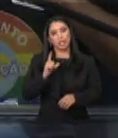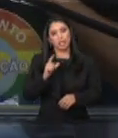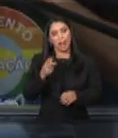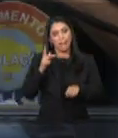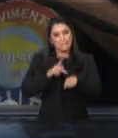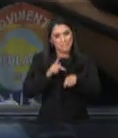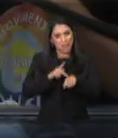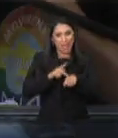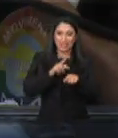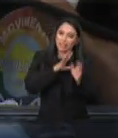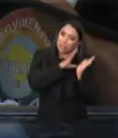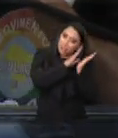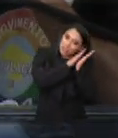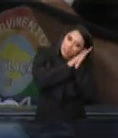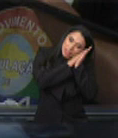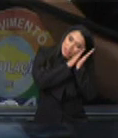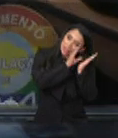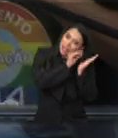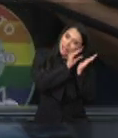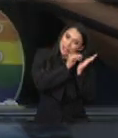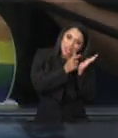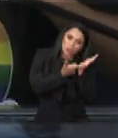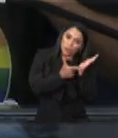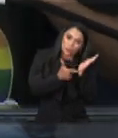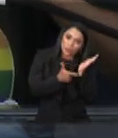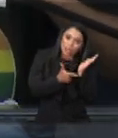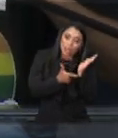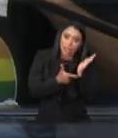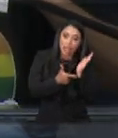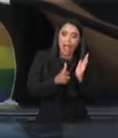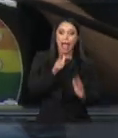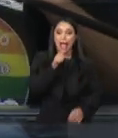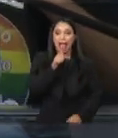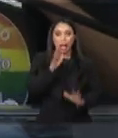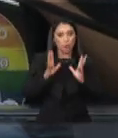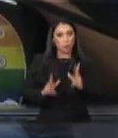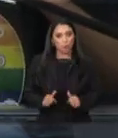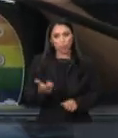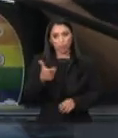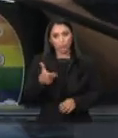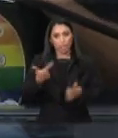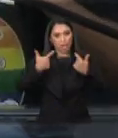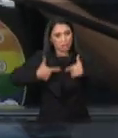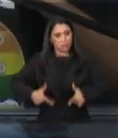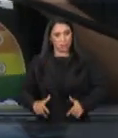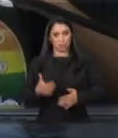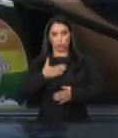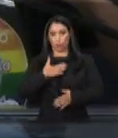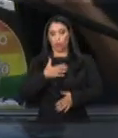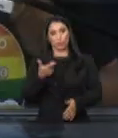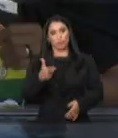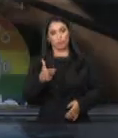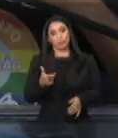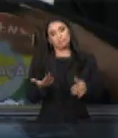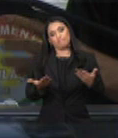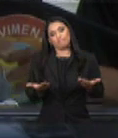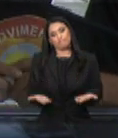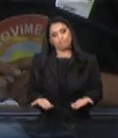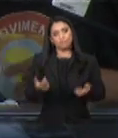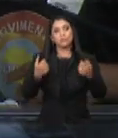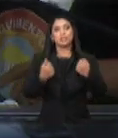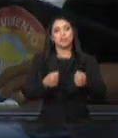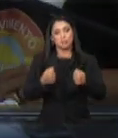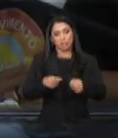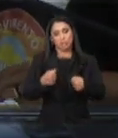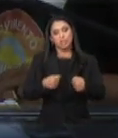Será que não basta não tem água potável não tem a higiene pessoal não mas é preciso ter